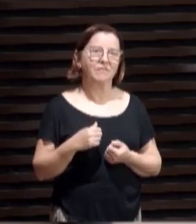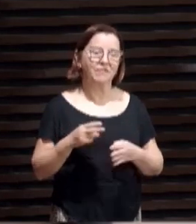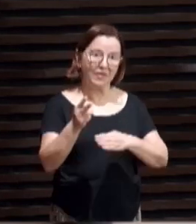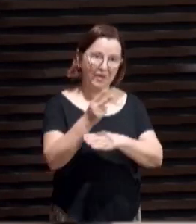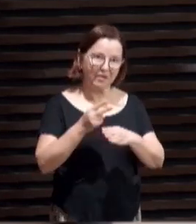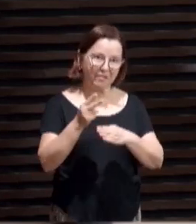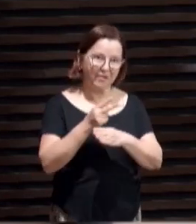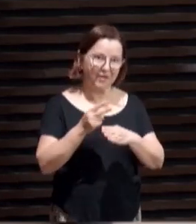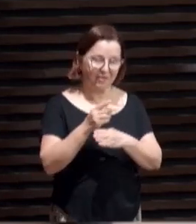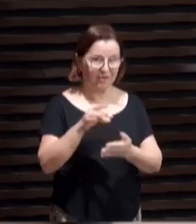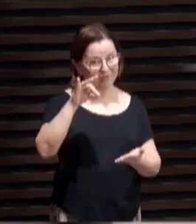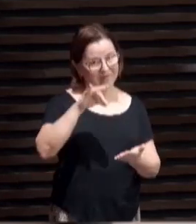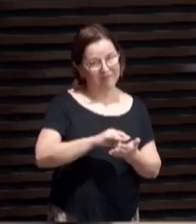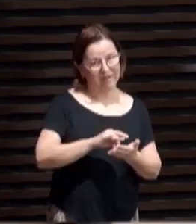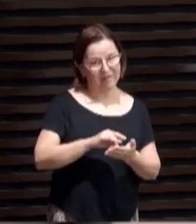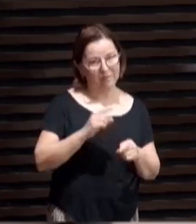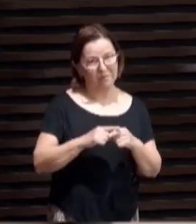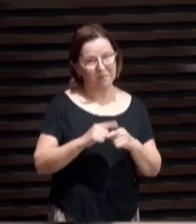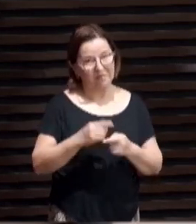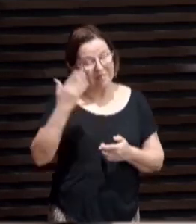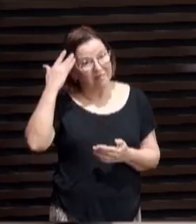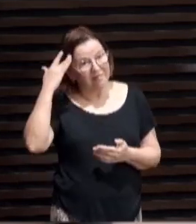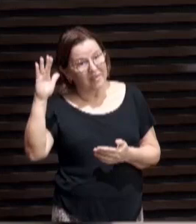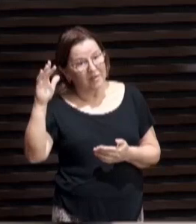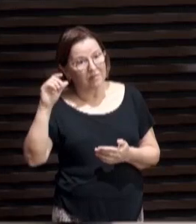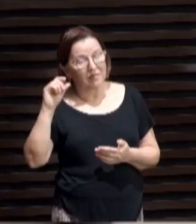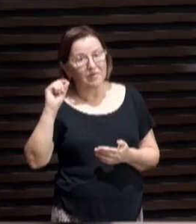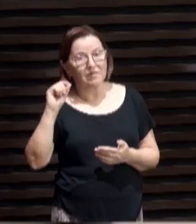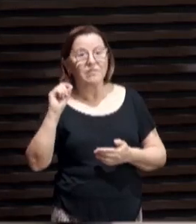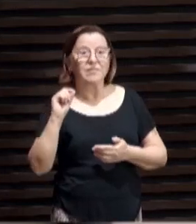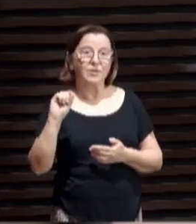bem devagar, porque nós não sabemos o que foi aquilo.